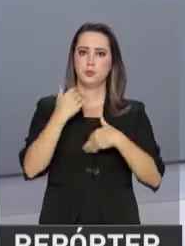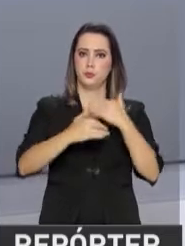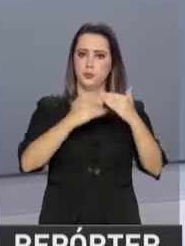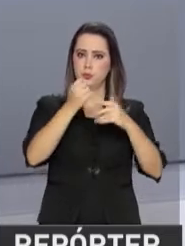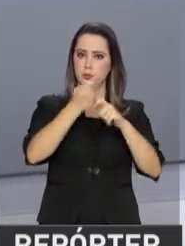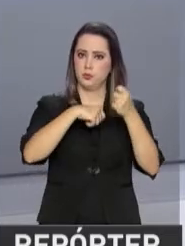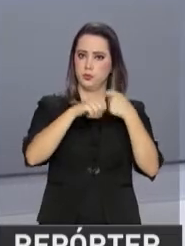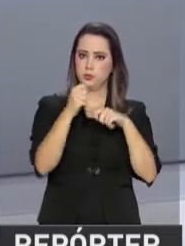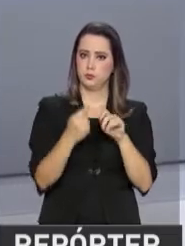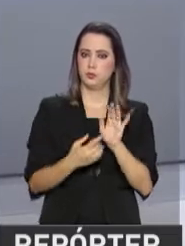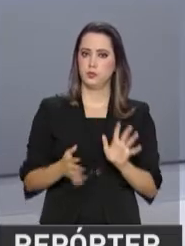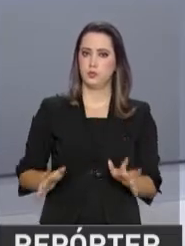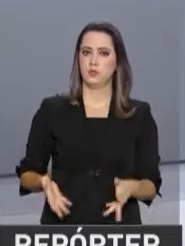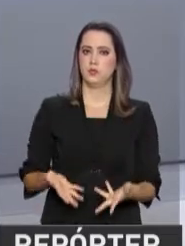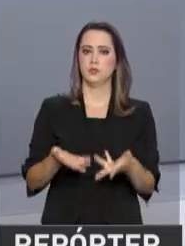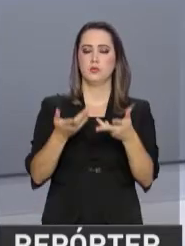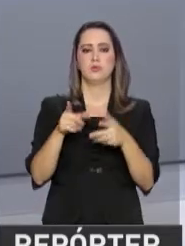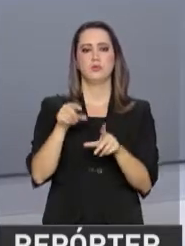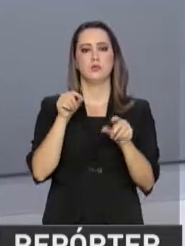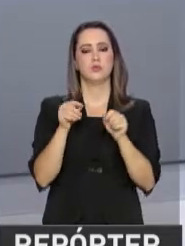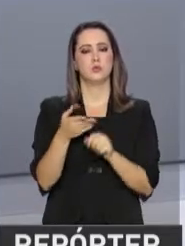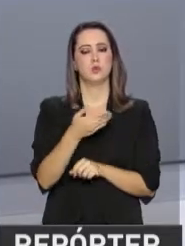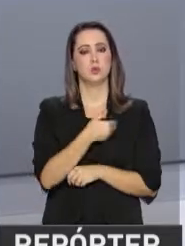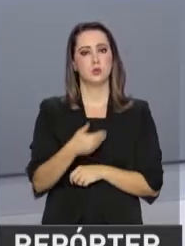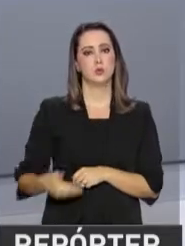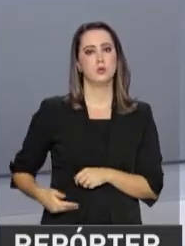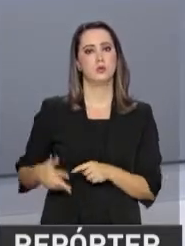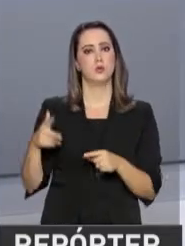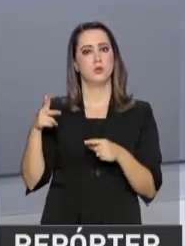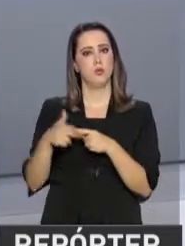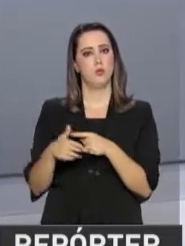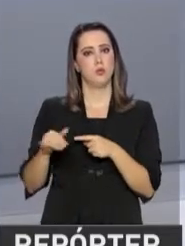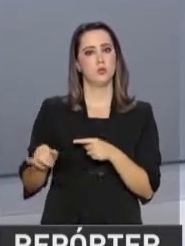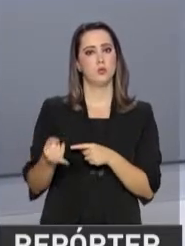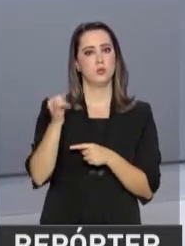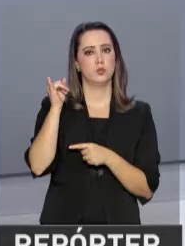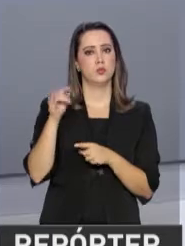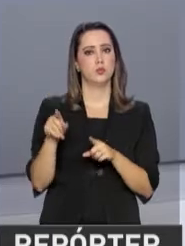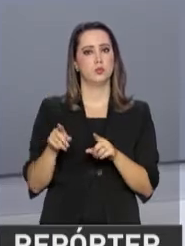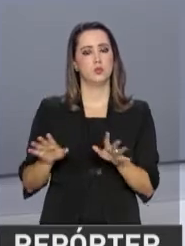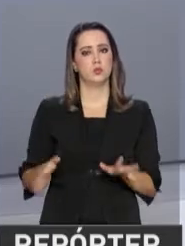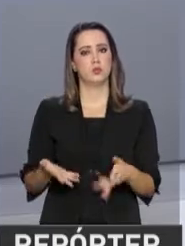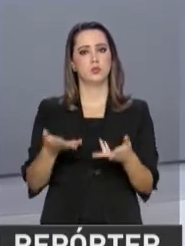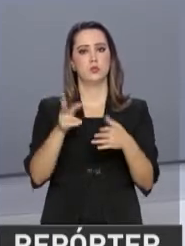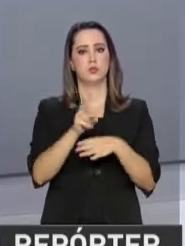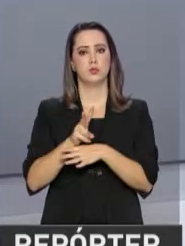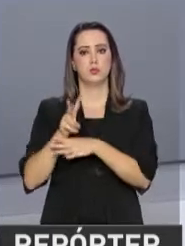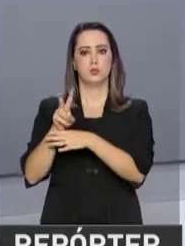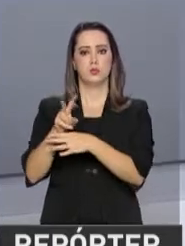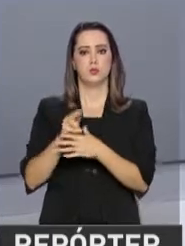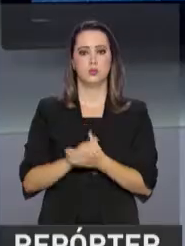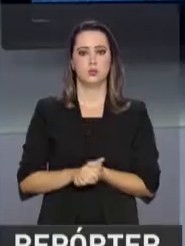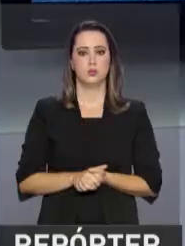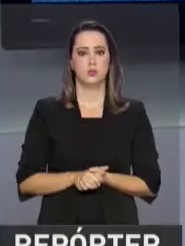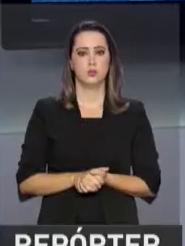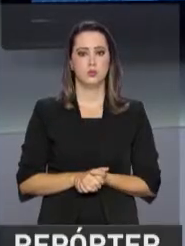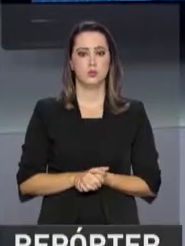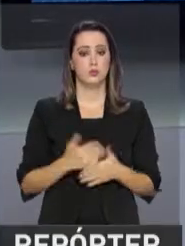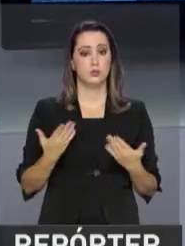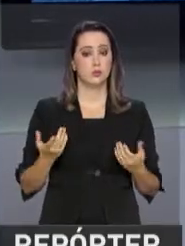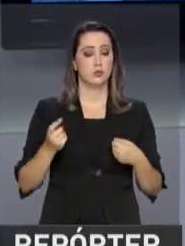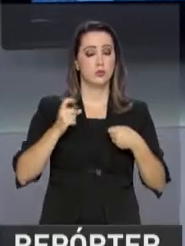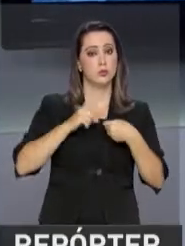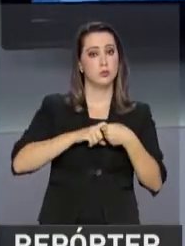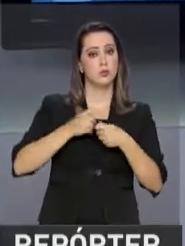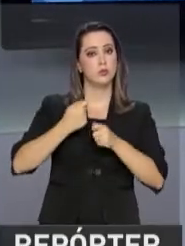impulsionado por algumas decisões do governo como por exemplo o corte na taxa de juros e o estímulo ao crédito ea retomada